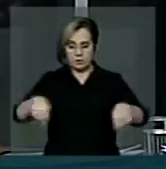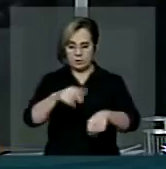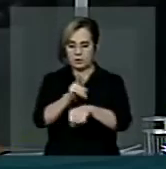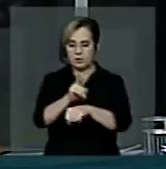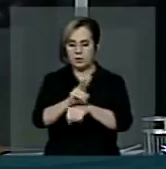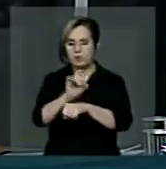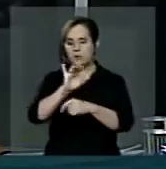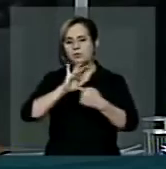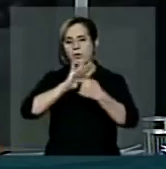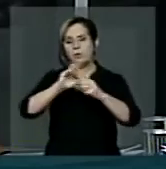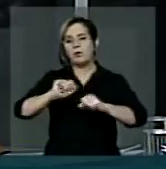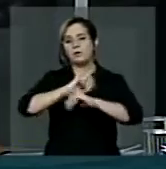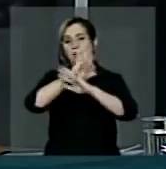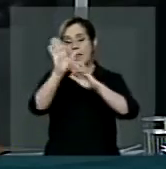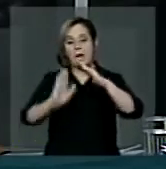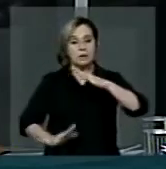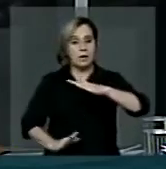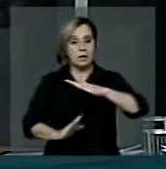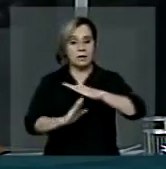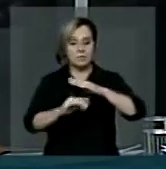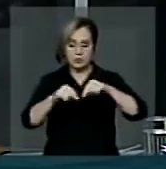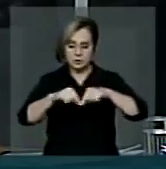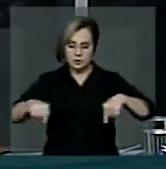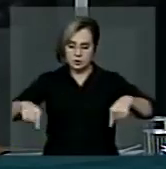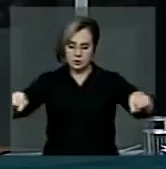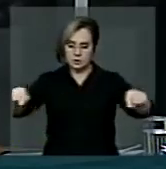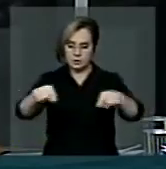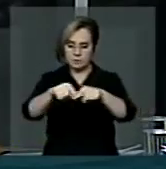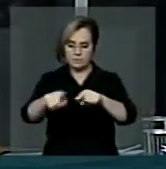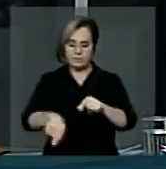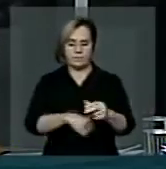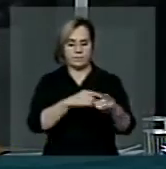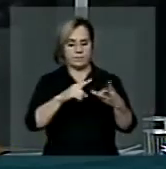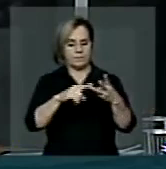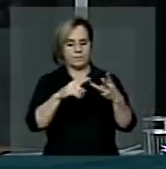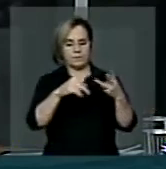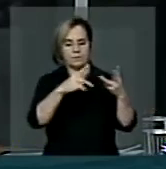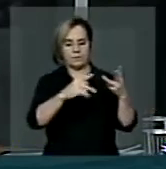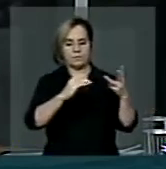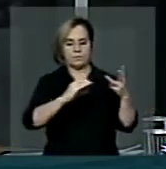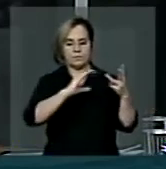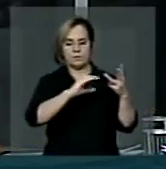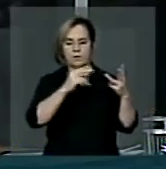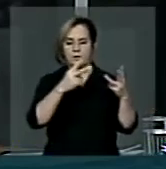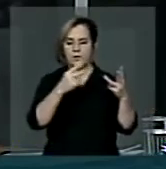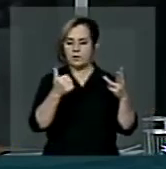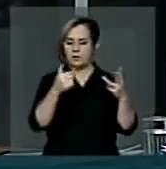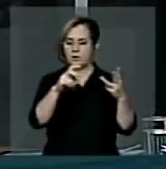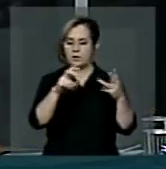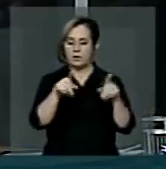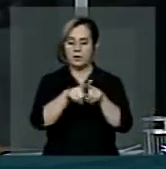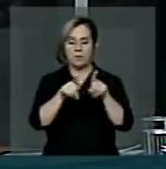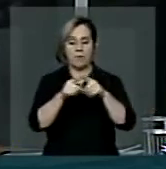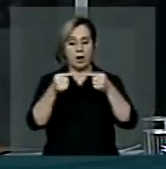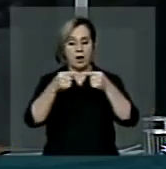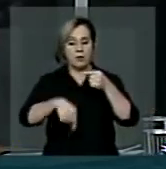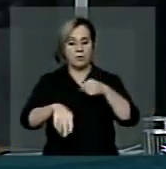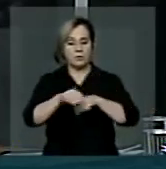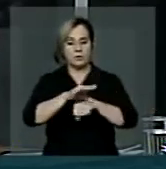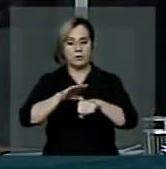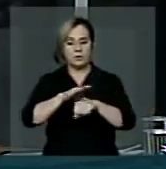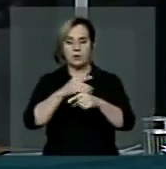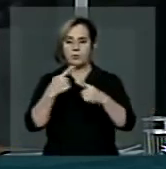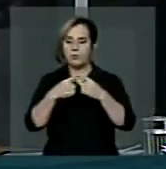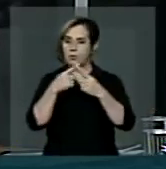os limites. 3. A PEC 215 também é inconstitucional quando